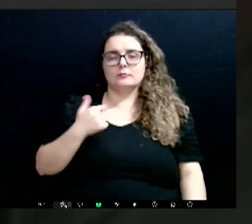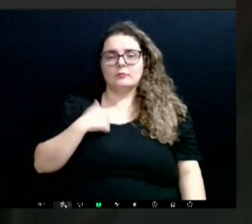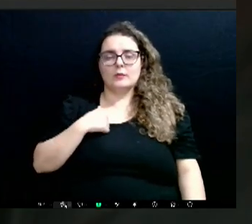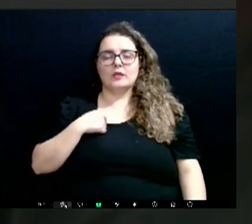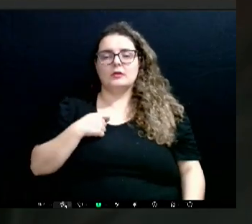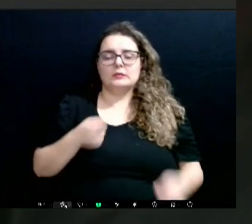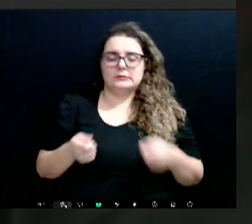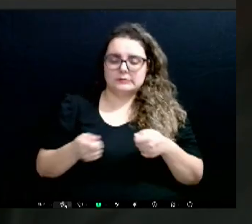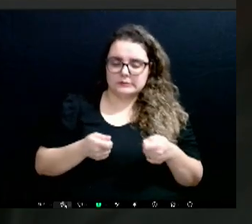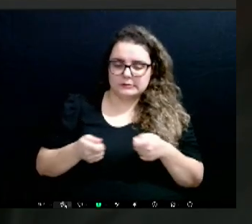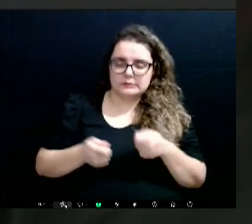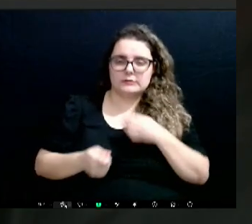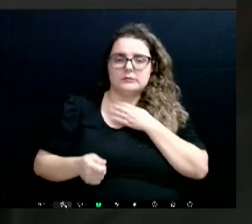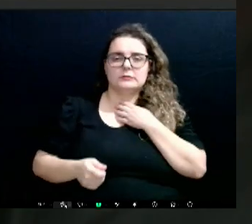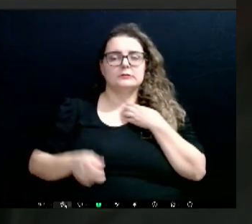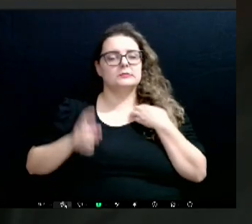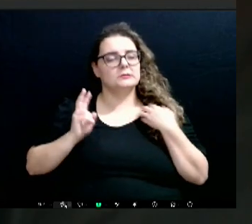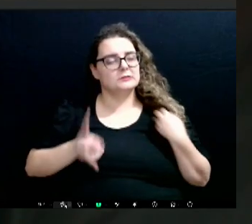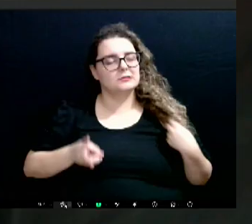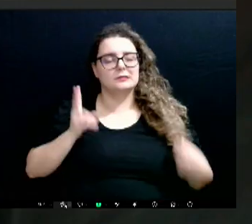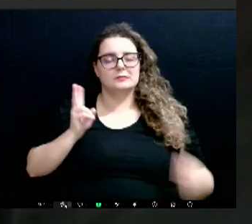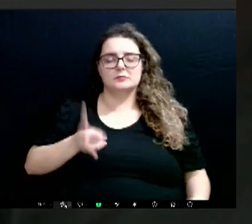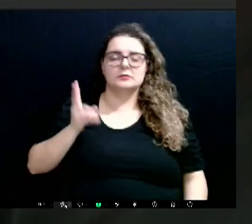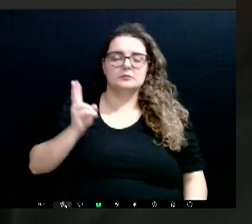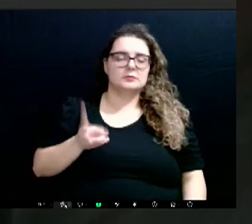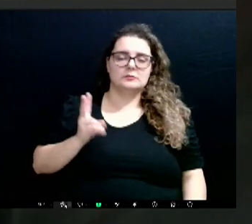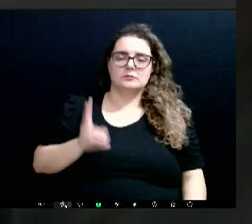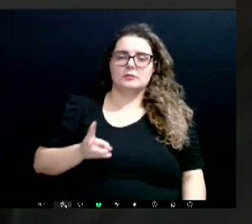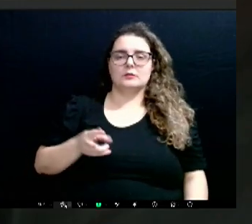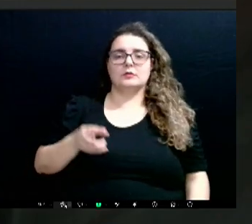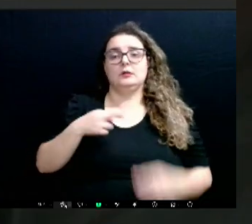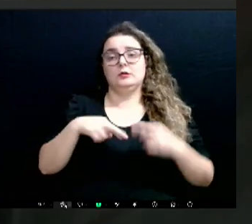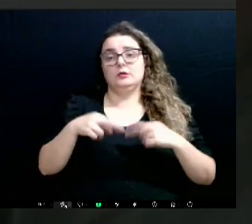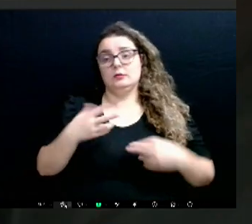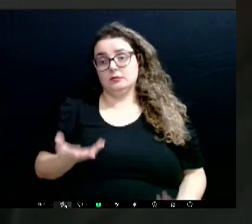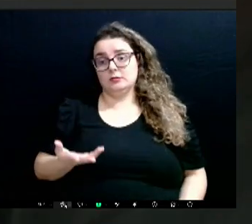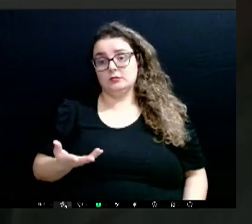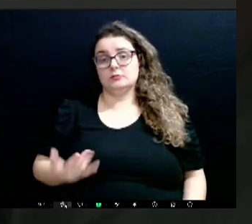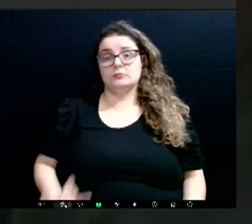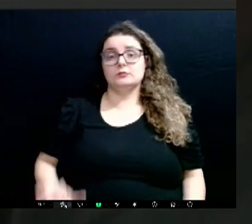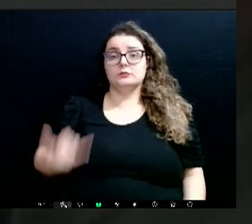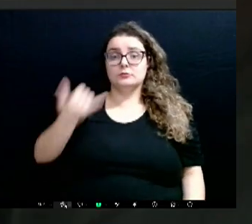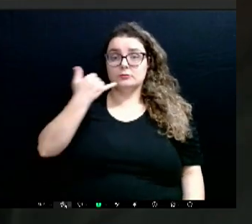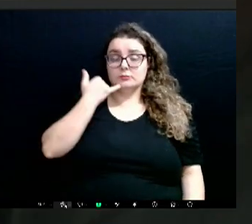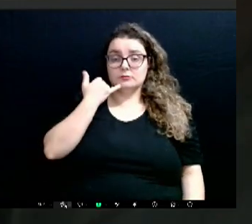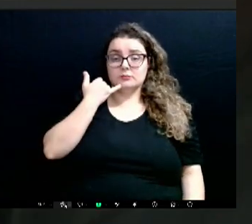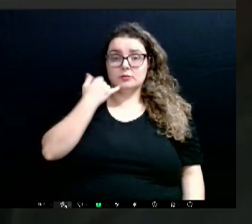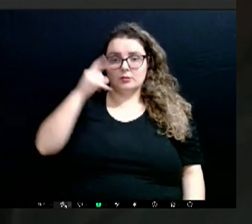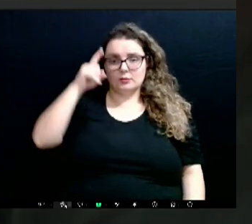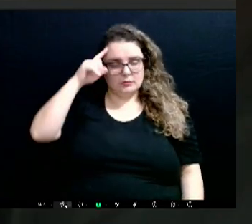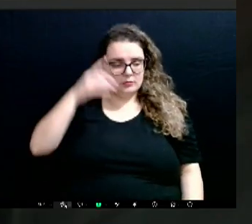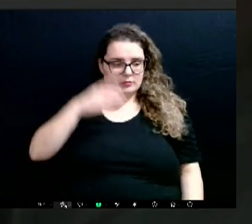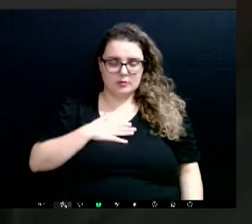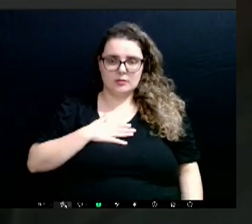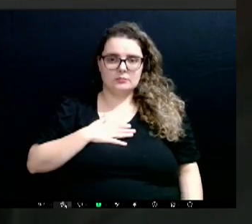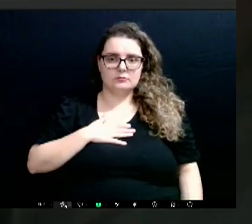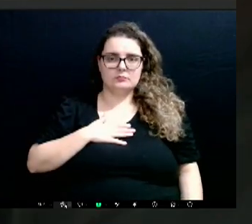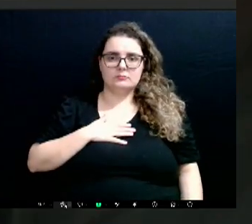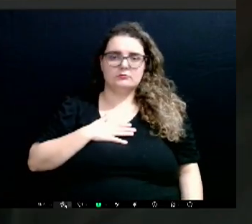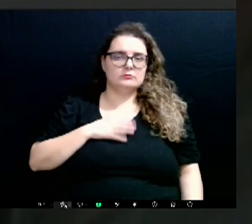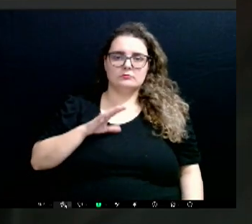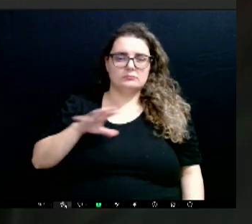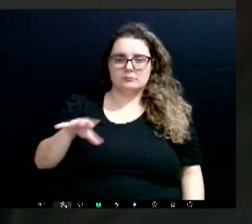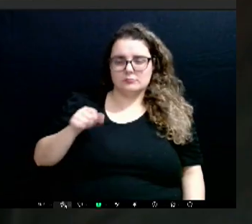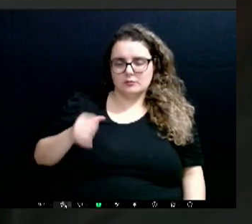gente, direto mesmo, referente a essa questão do celular. Durante o meu dia, não pego muito celular, até por conta